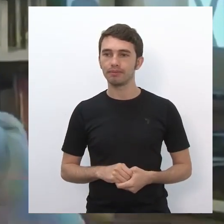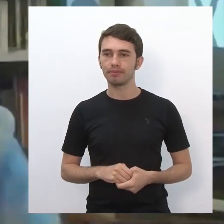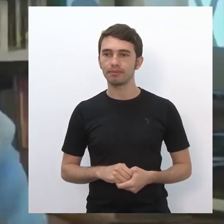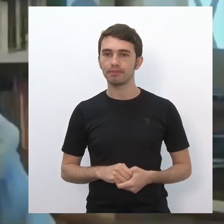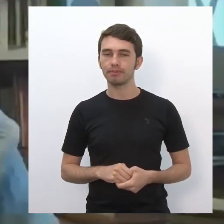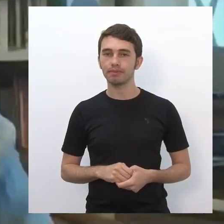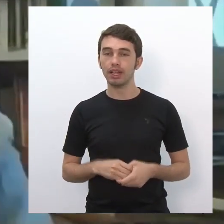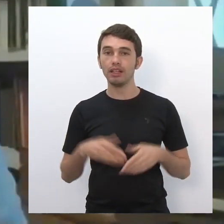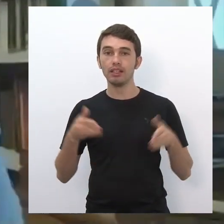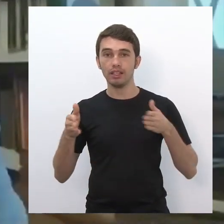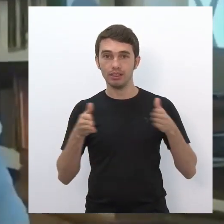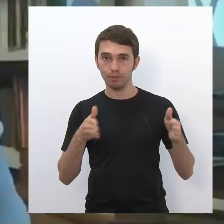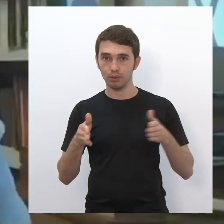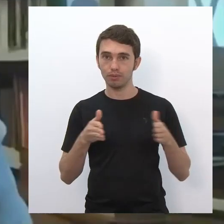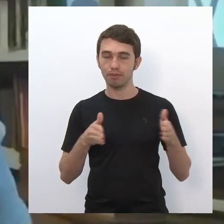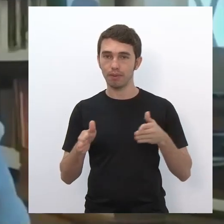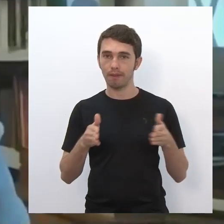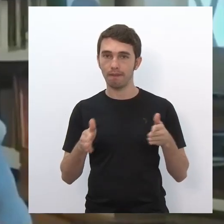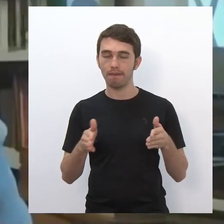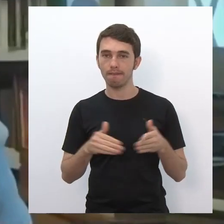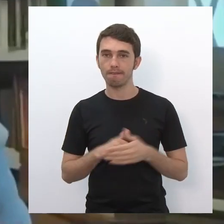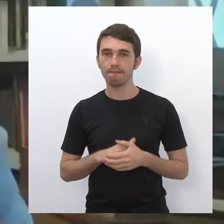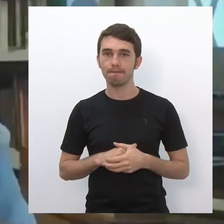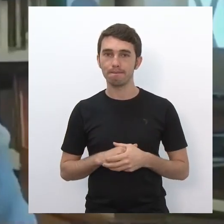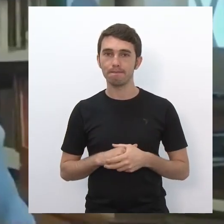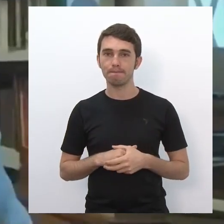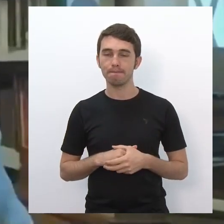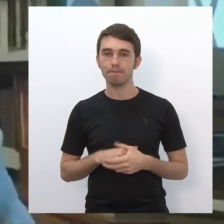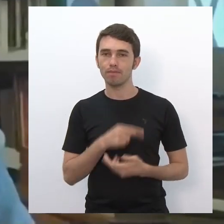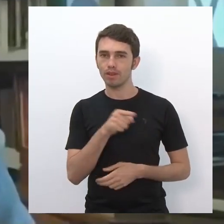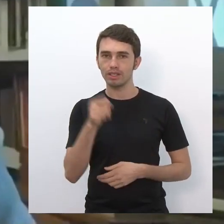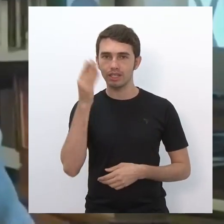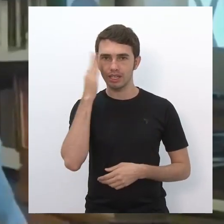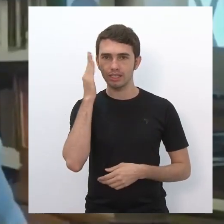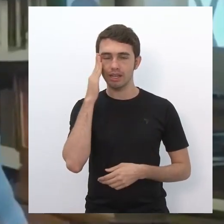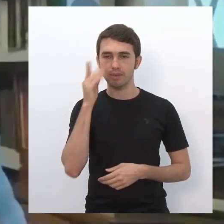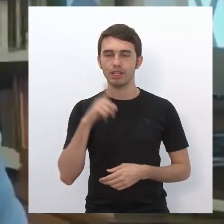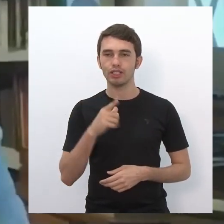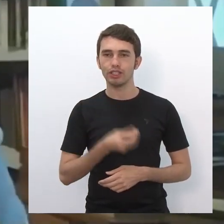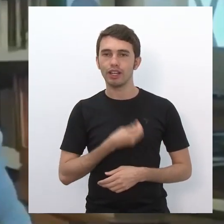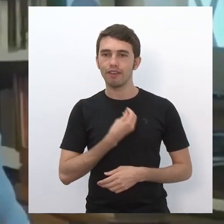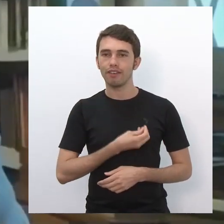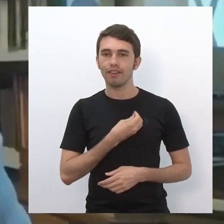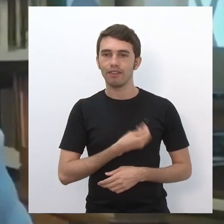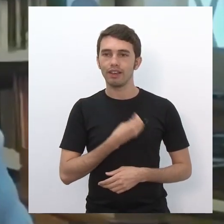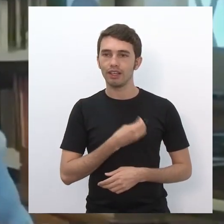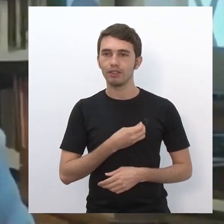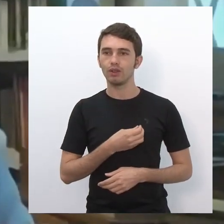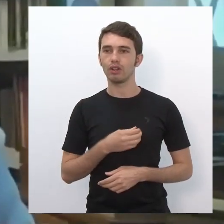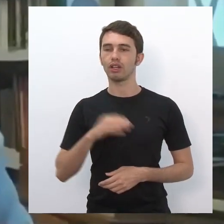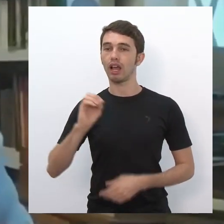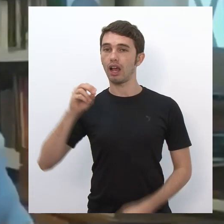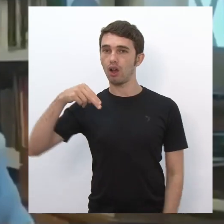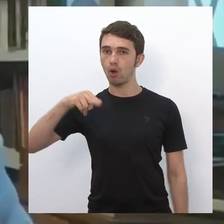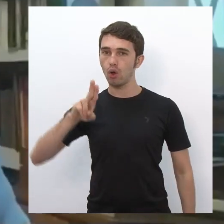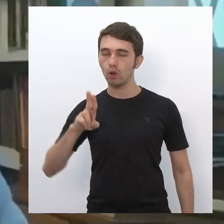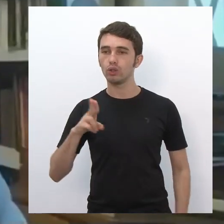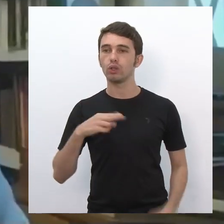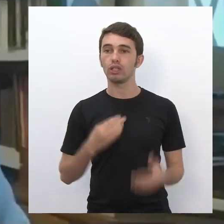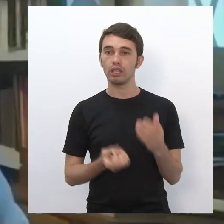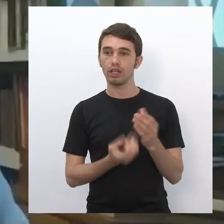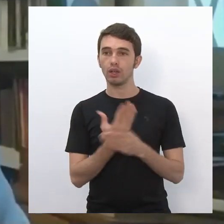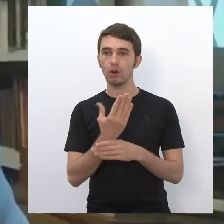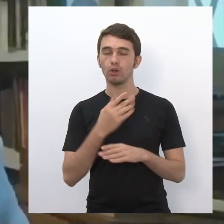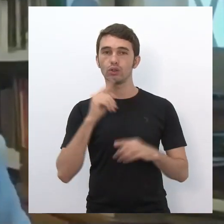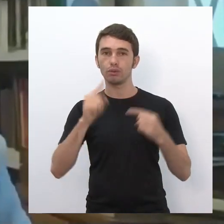Neste momento, vocês sabem que nós estamos vivendo, a ONU lançou a campanha dos Objetivos